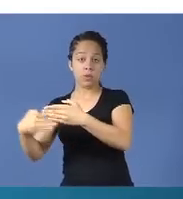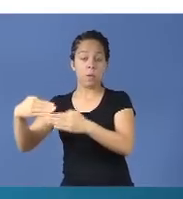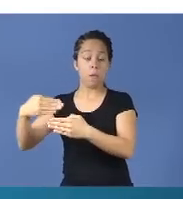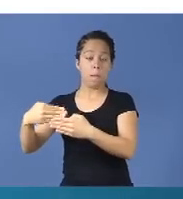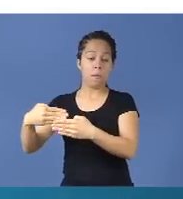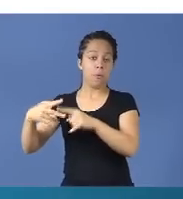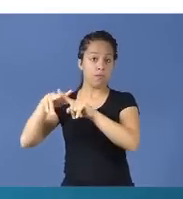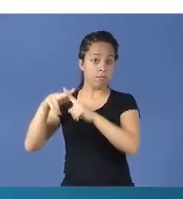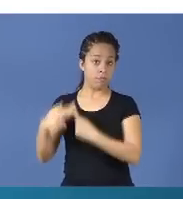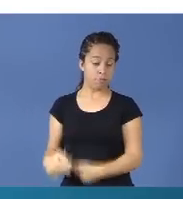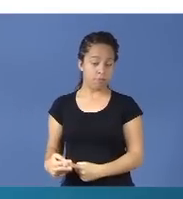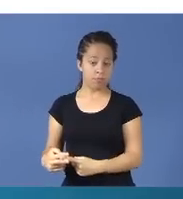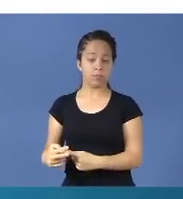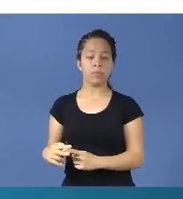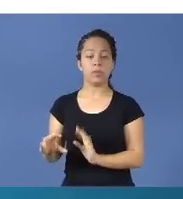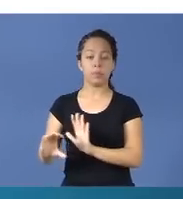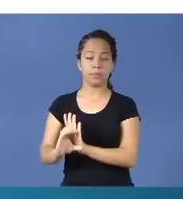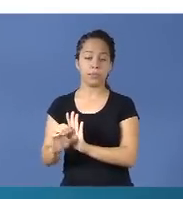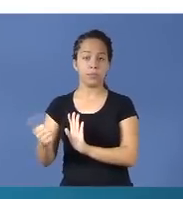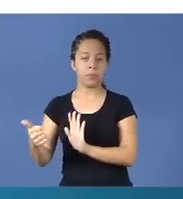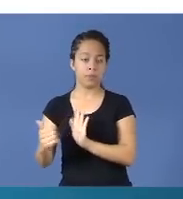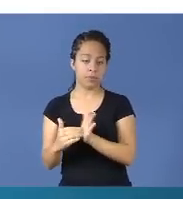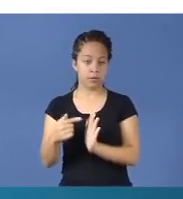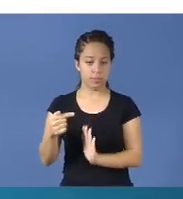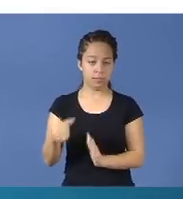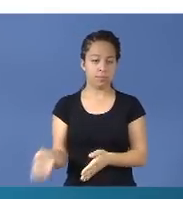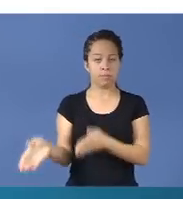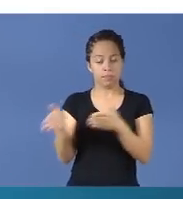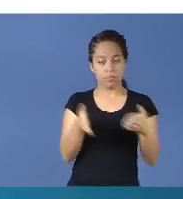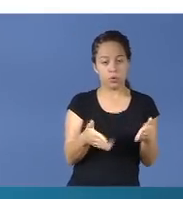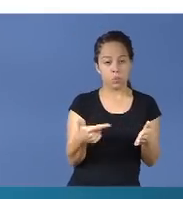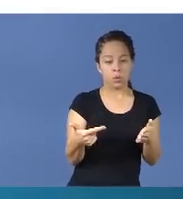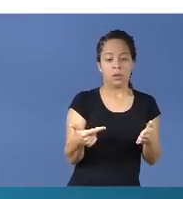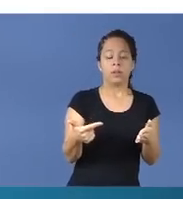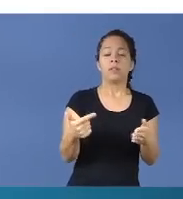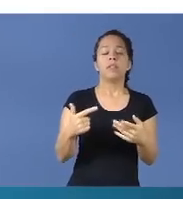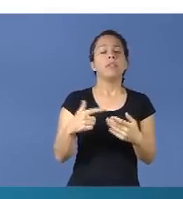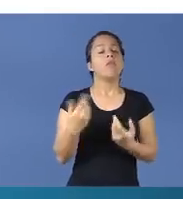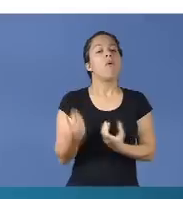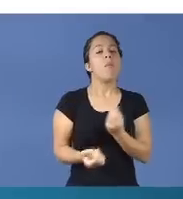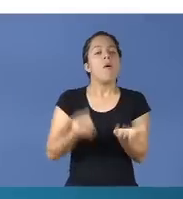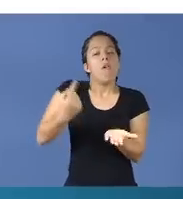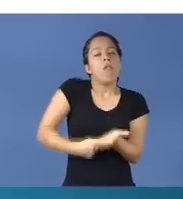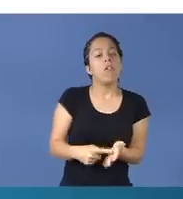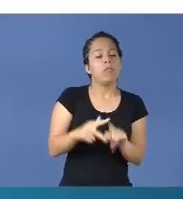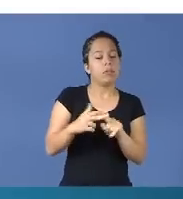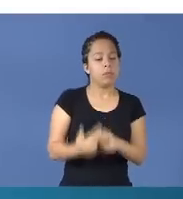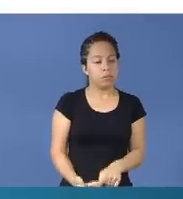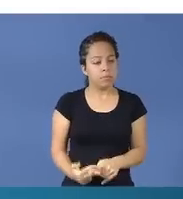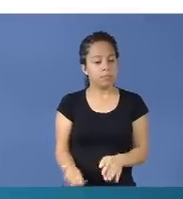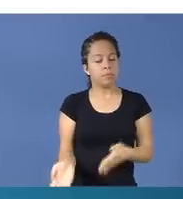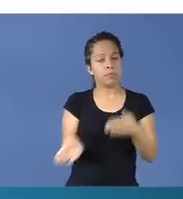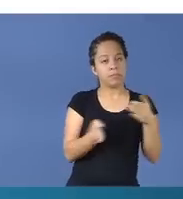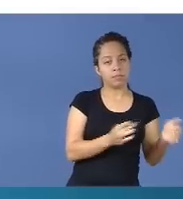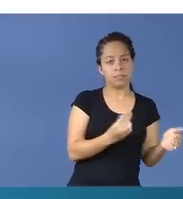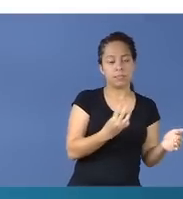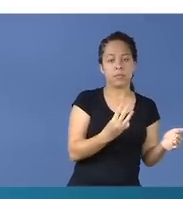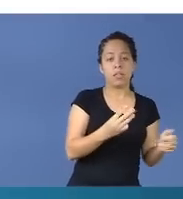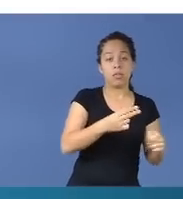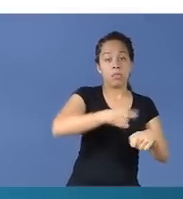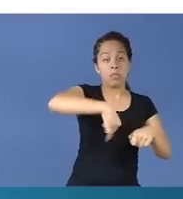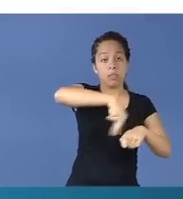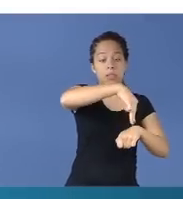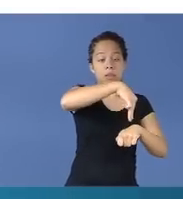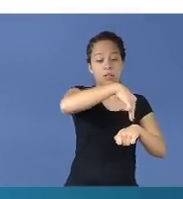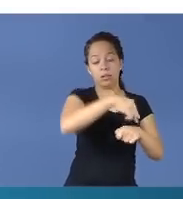7. 2. Restauração da aliança, capítulos 8 a 10. E 3. Reforma da nação,